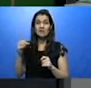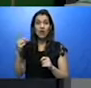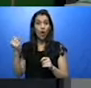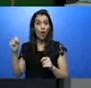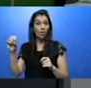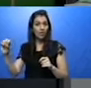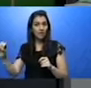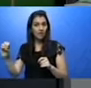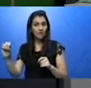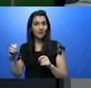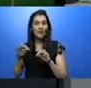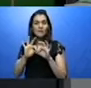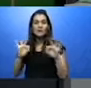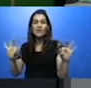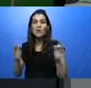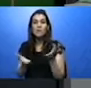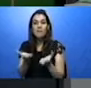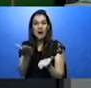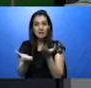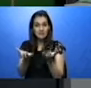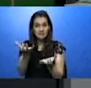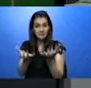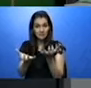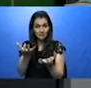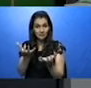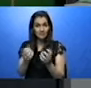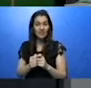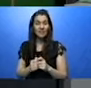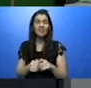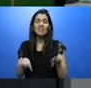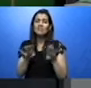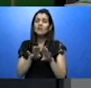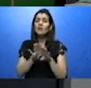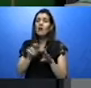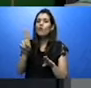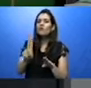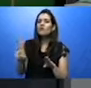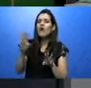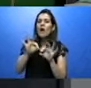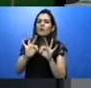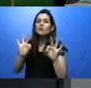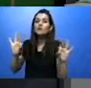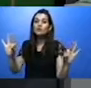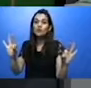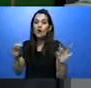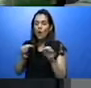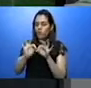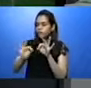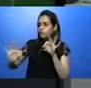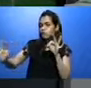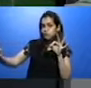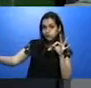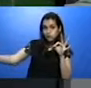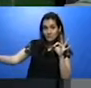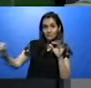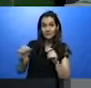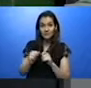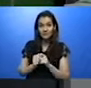nós vamos descobrir o que é isso. Unidades de medida de comprimento, na página 180 ainda.